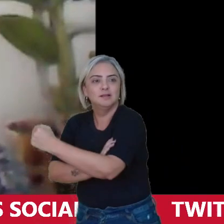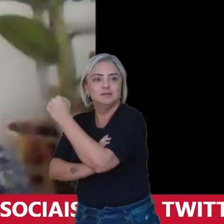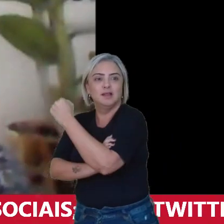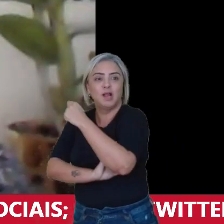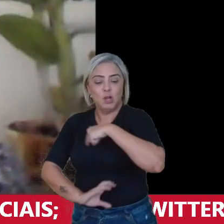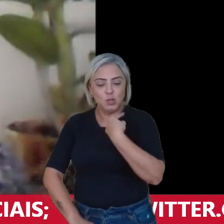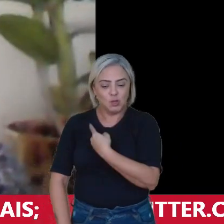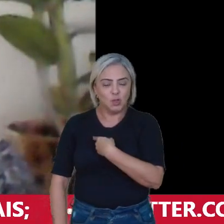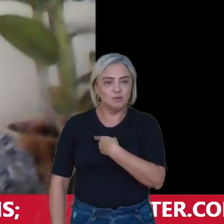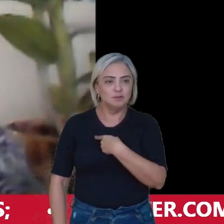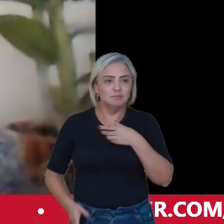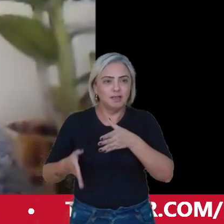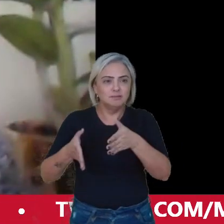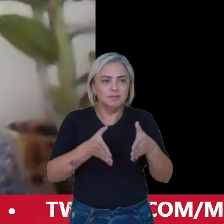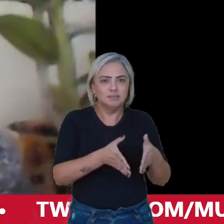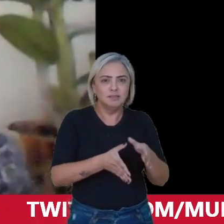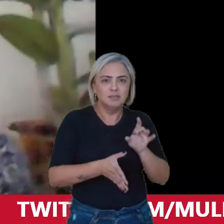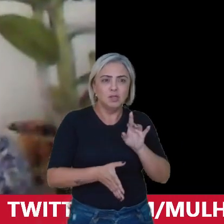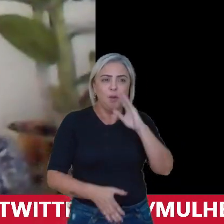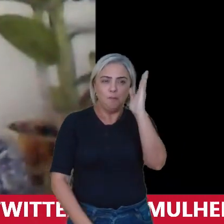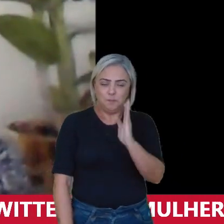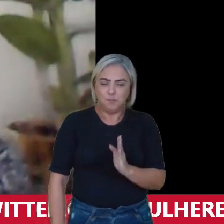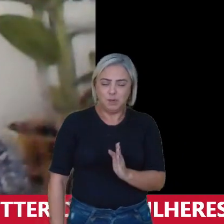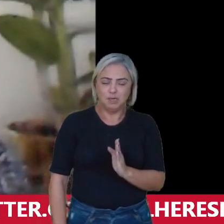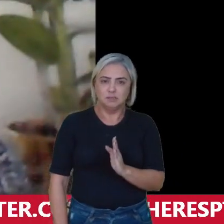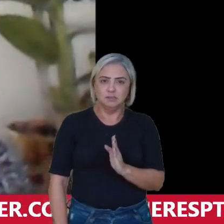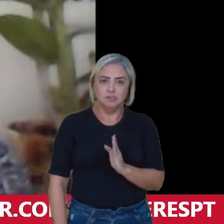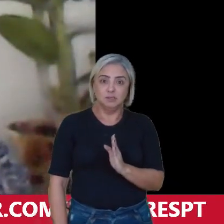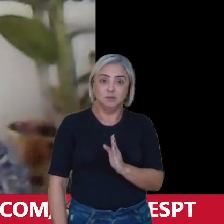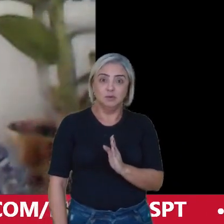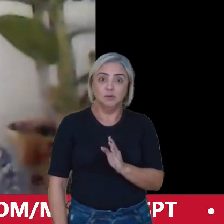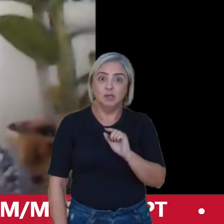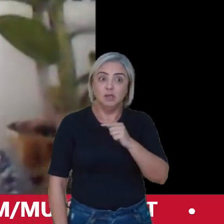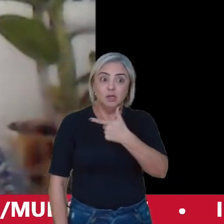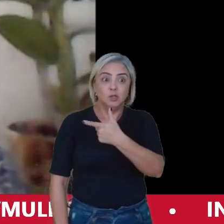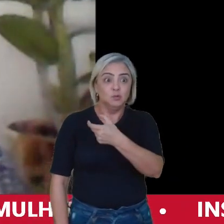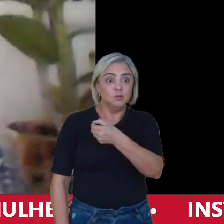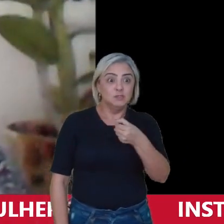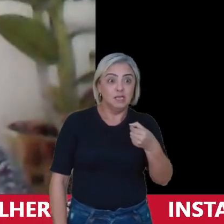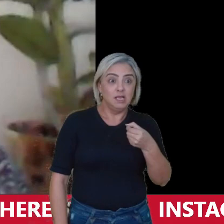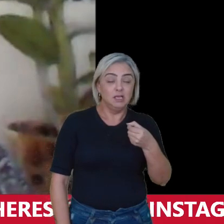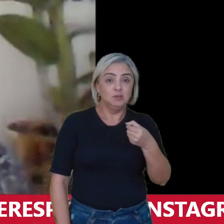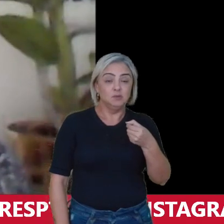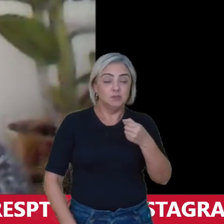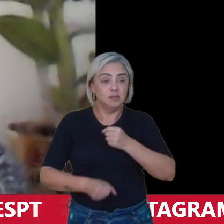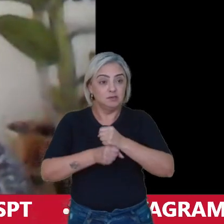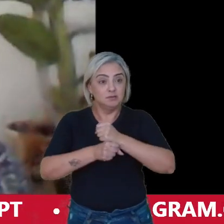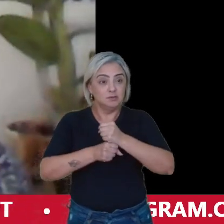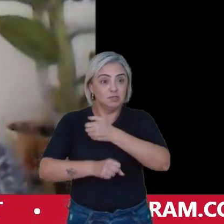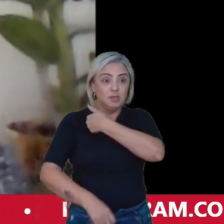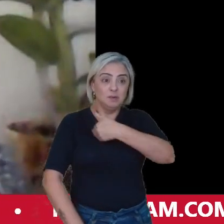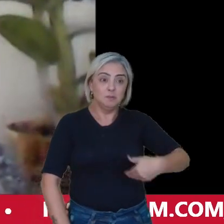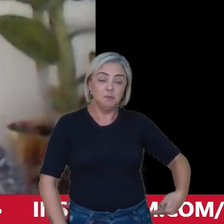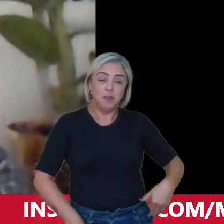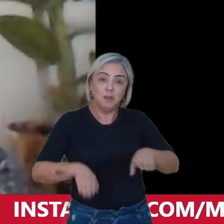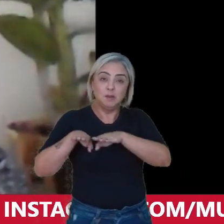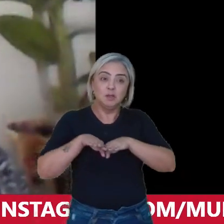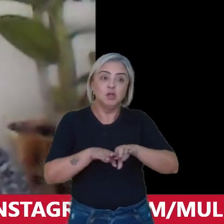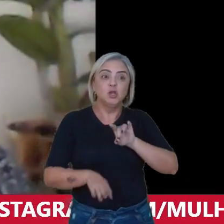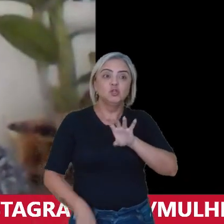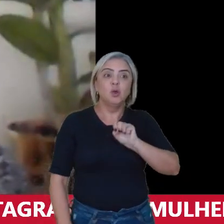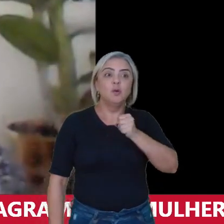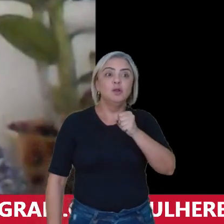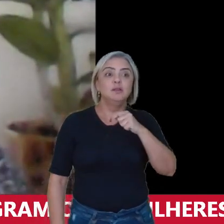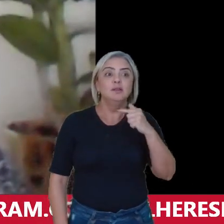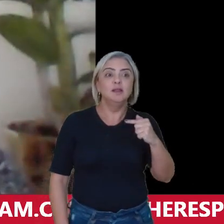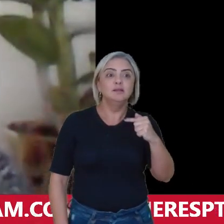nós mulheres participamos, apesar do Brasil ano que vem fazer 200 anos de república, temos apenas 87